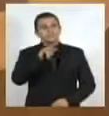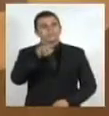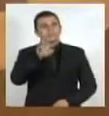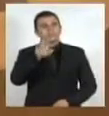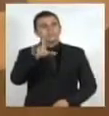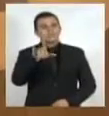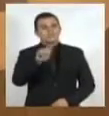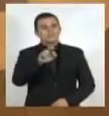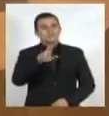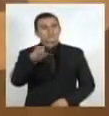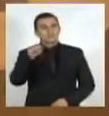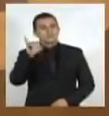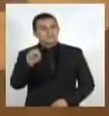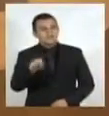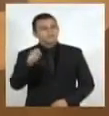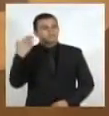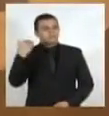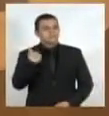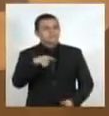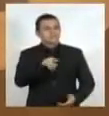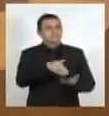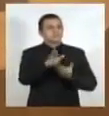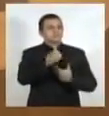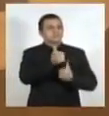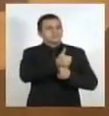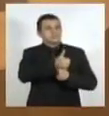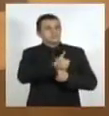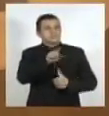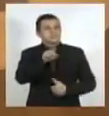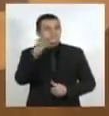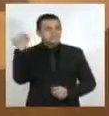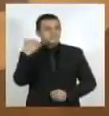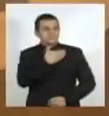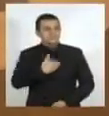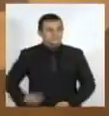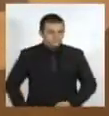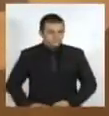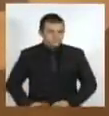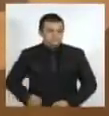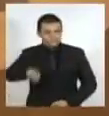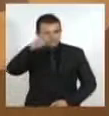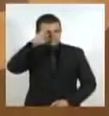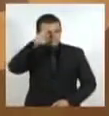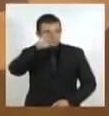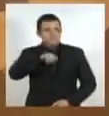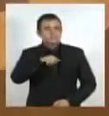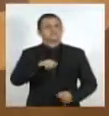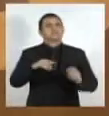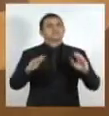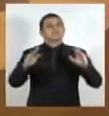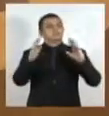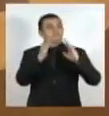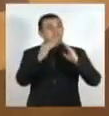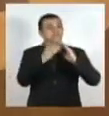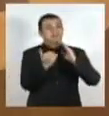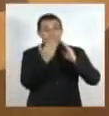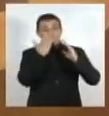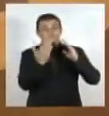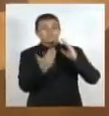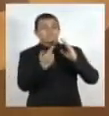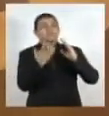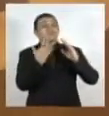fundos para não ser visto algemado. E ele respondeu a quem o aconselhou: Eu entrei pela porta da frente do Palácio do